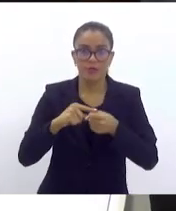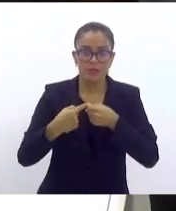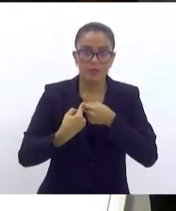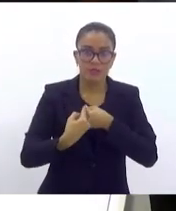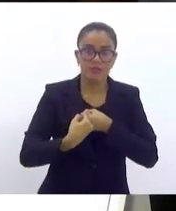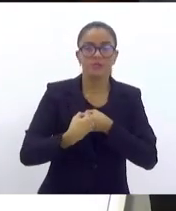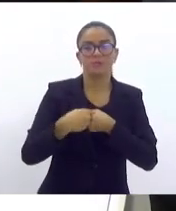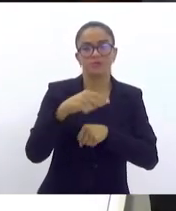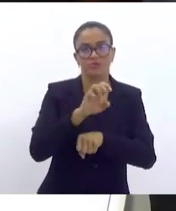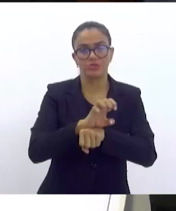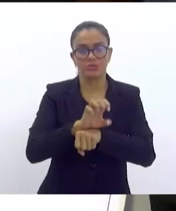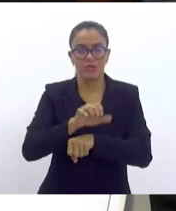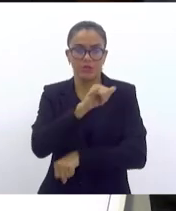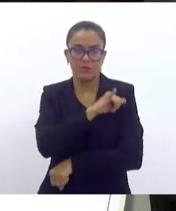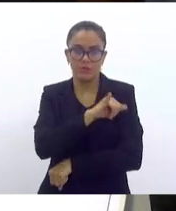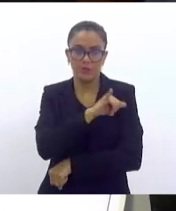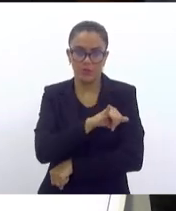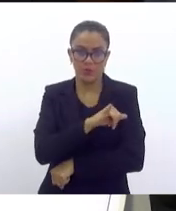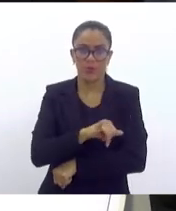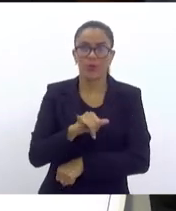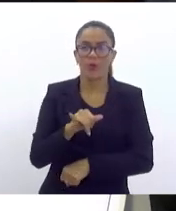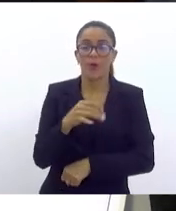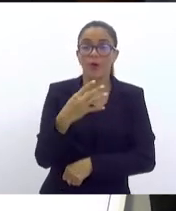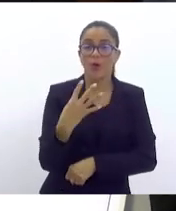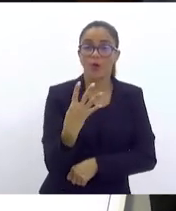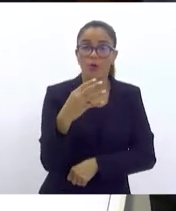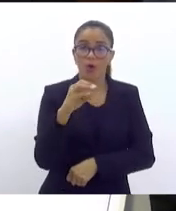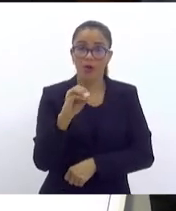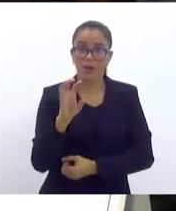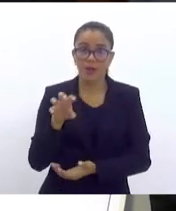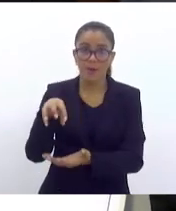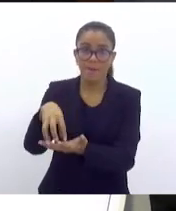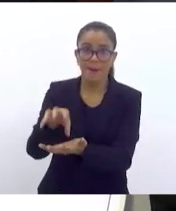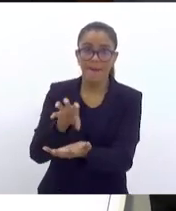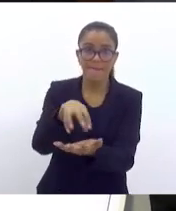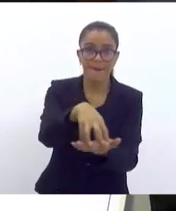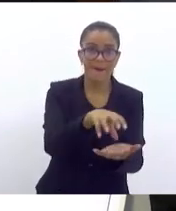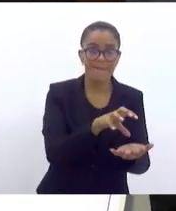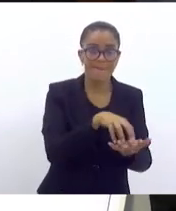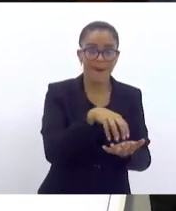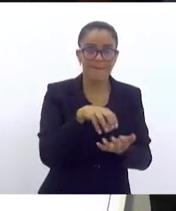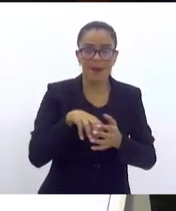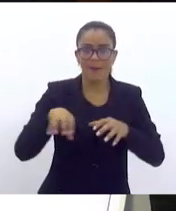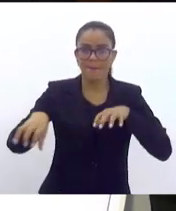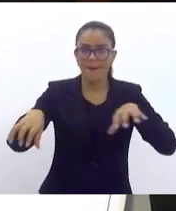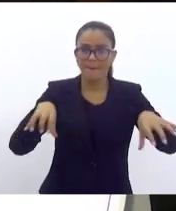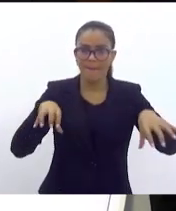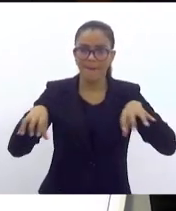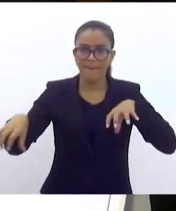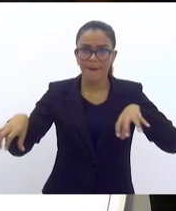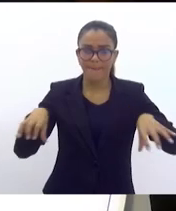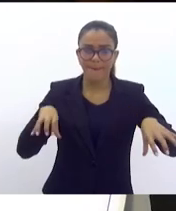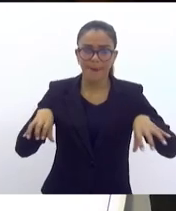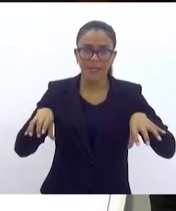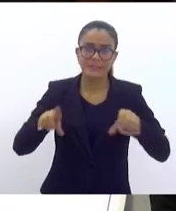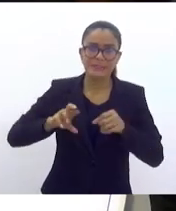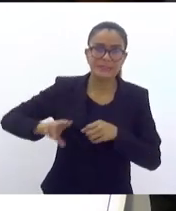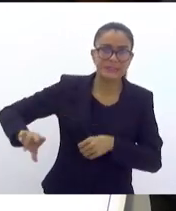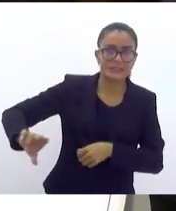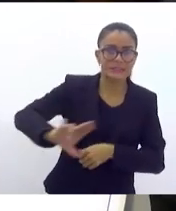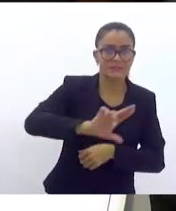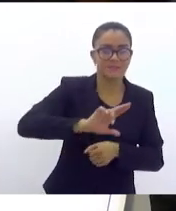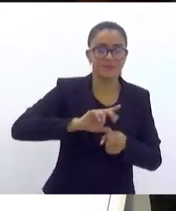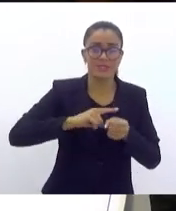Janeiro através das nossas 40 unidades operacionais da polícia militar é distribuído nas diversas cidades